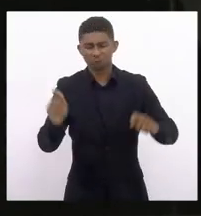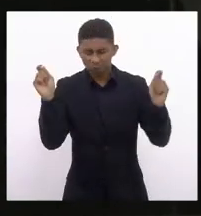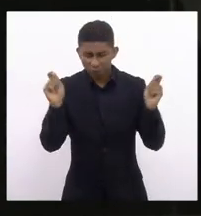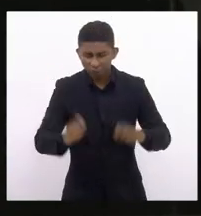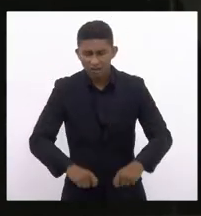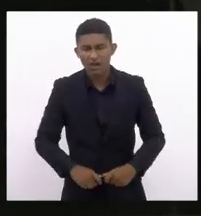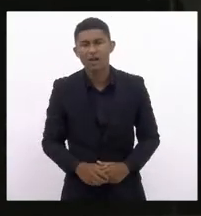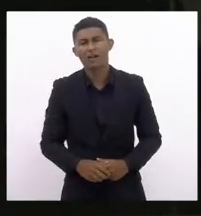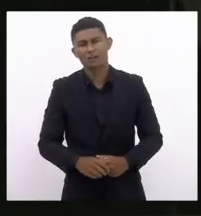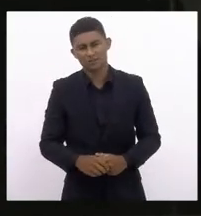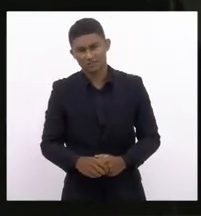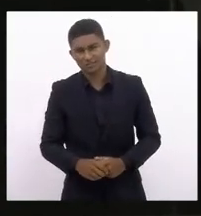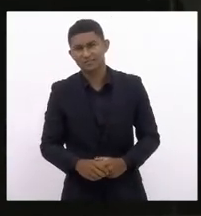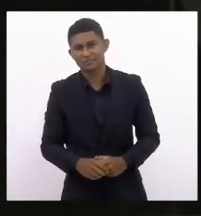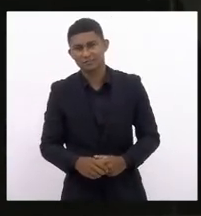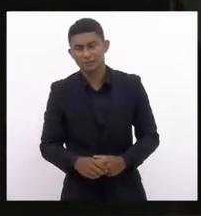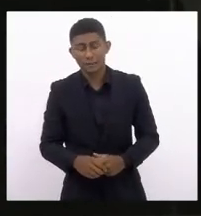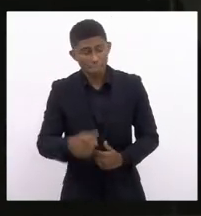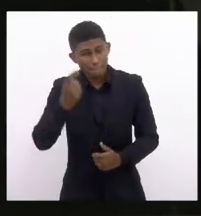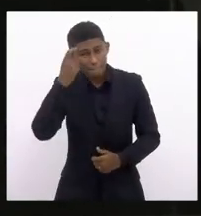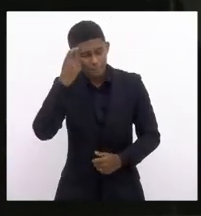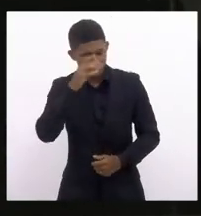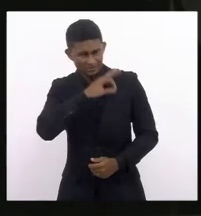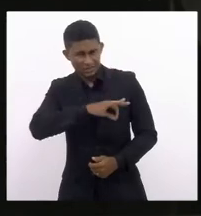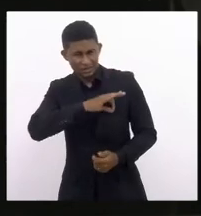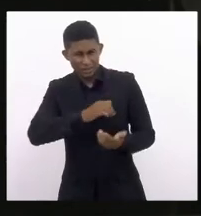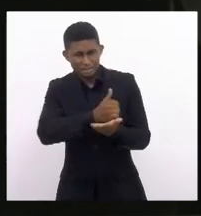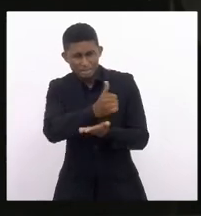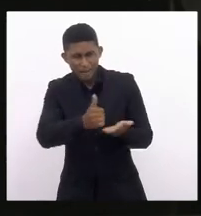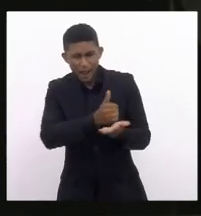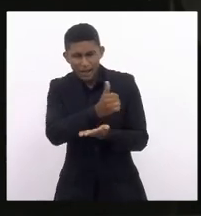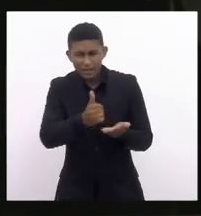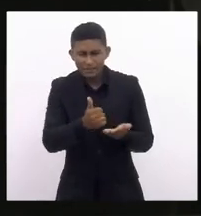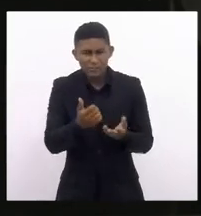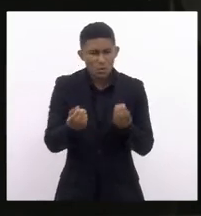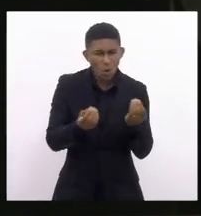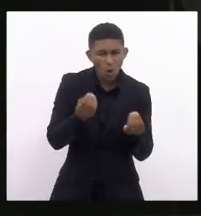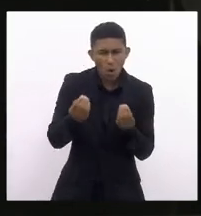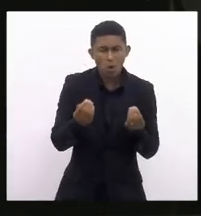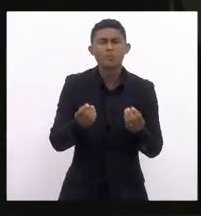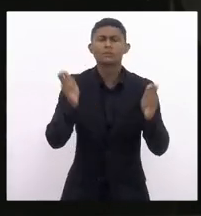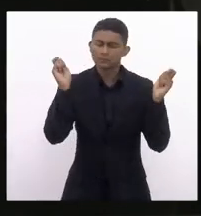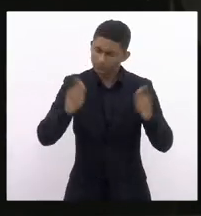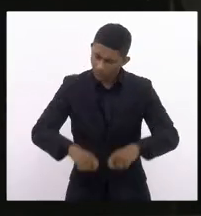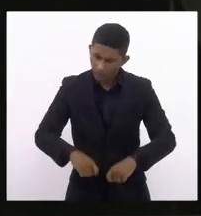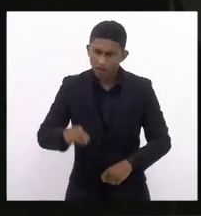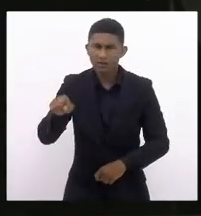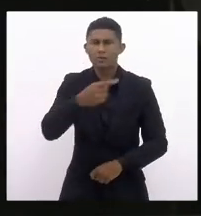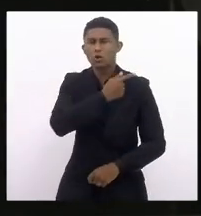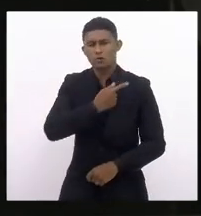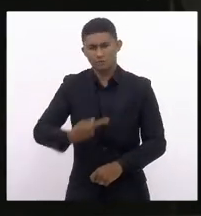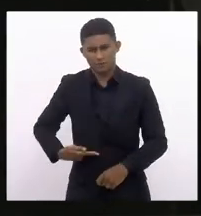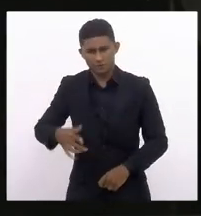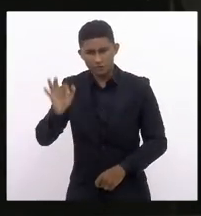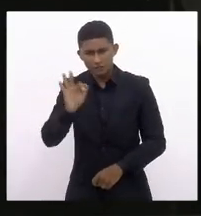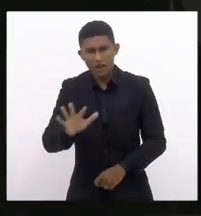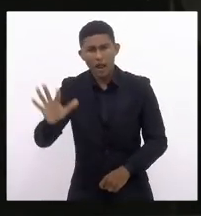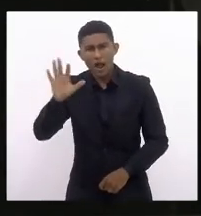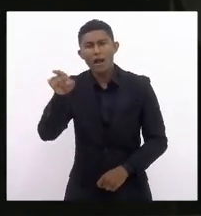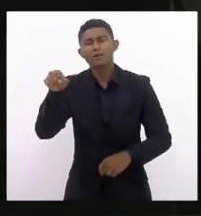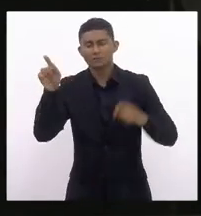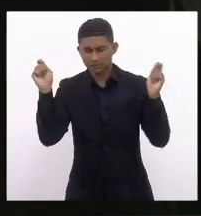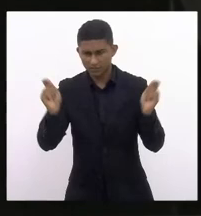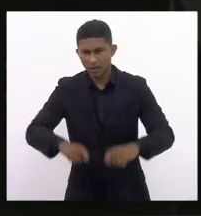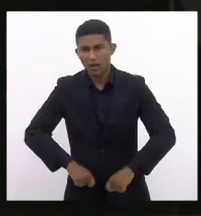que a implementação desse piso salarial pode ser feita e dar